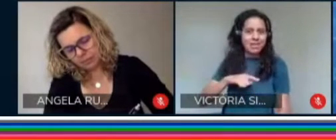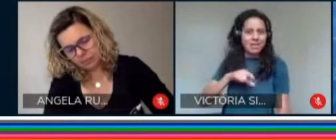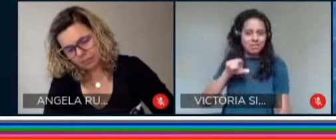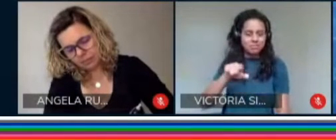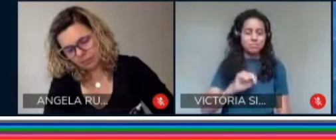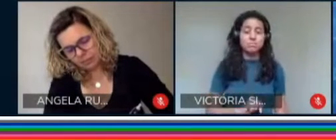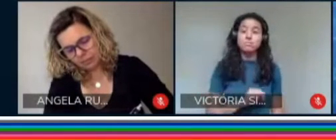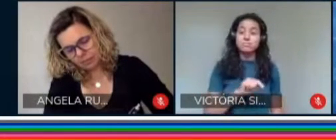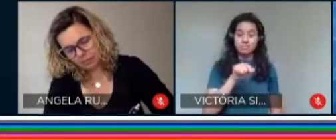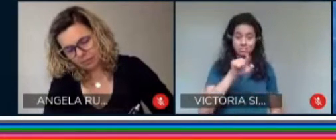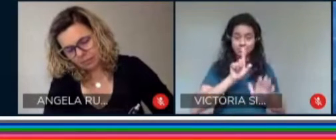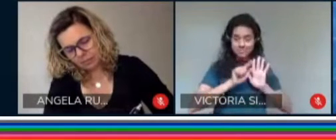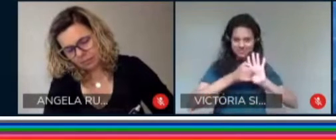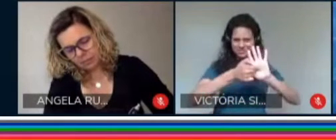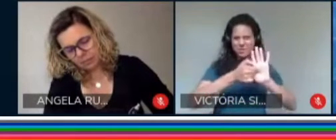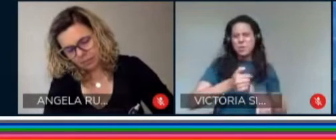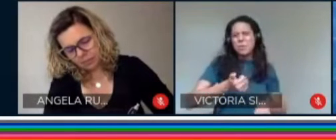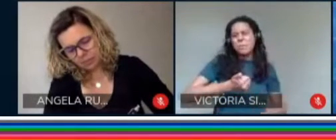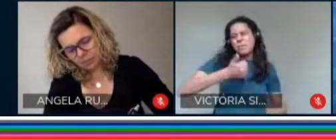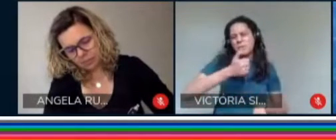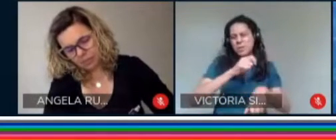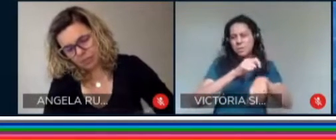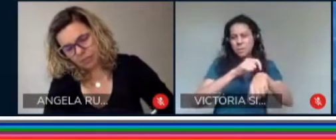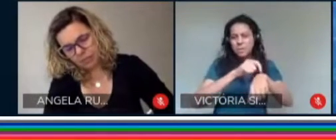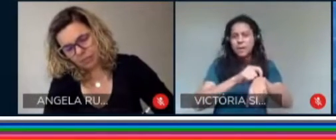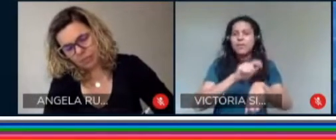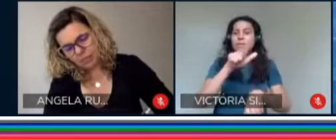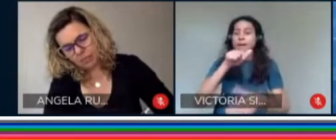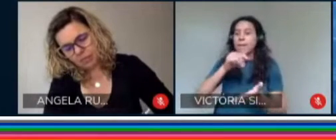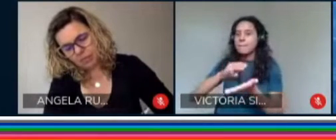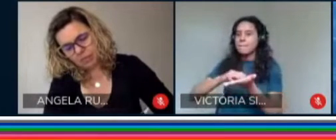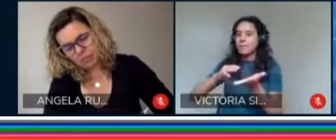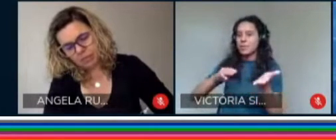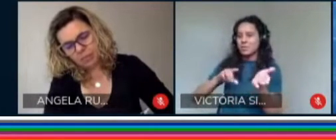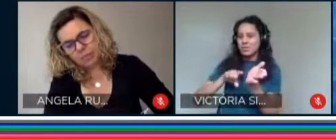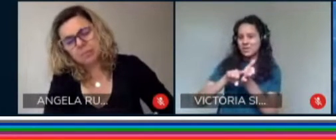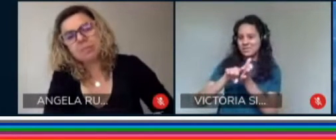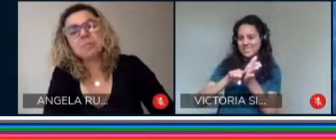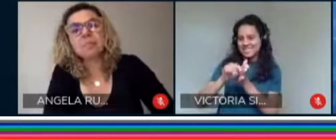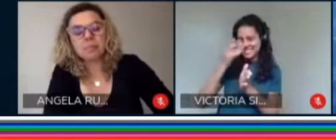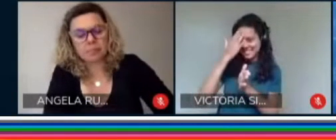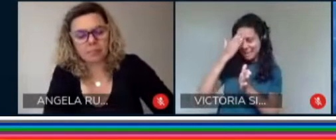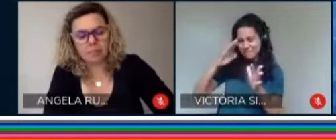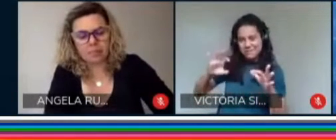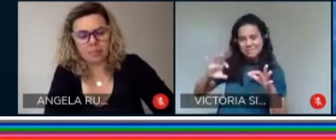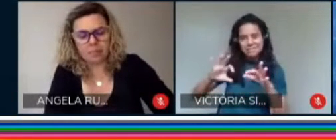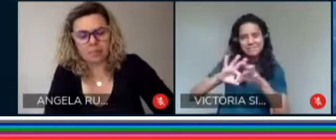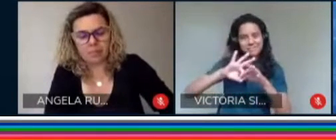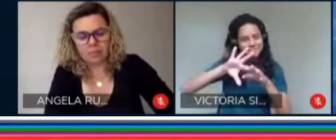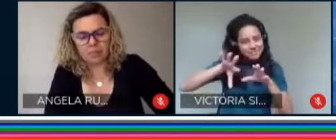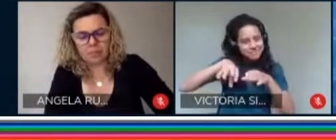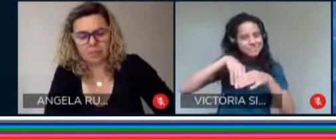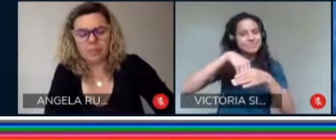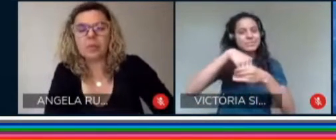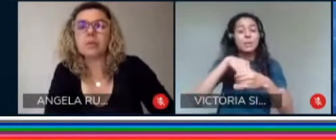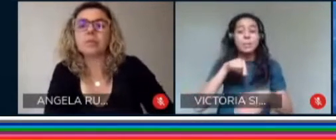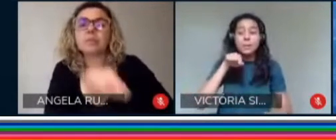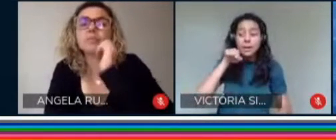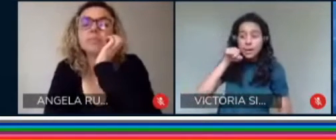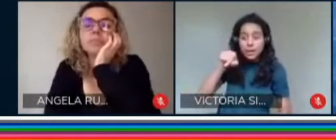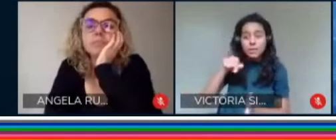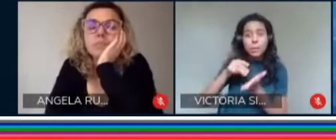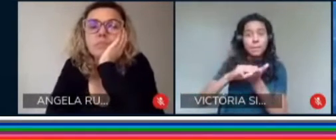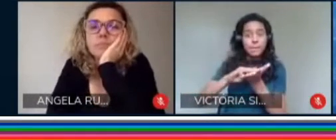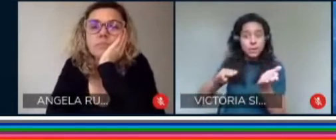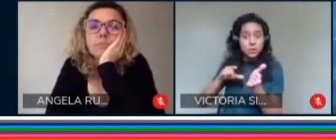apresentação, ela bate muito nas questões de metodologia da pesquisa mesmo, né? Que é o que vai nos dar todo o norte para